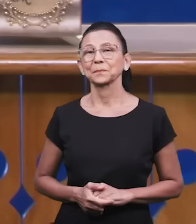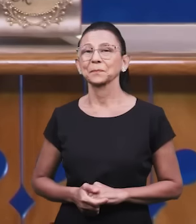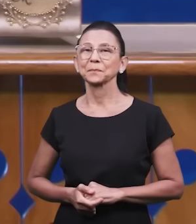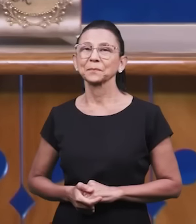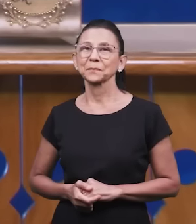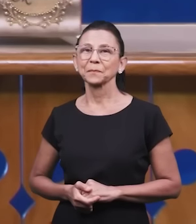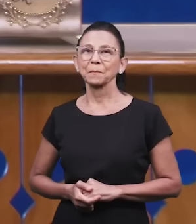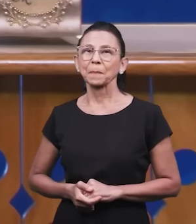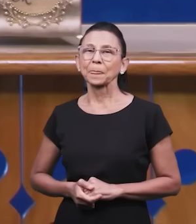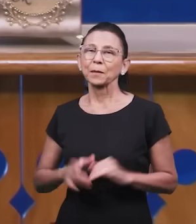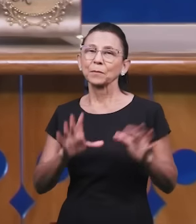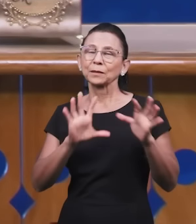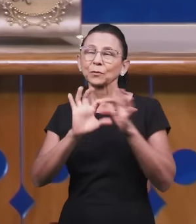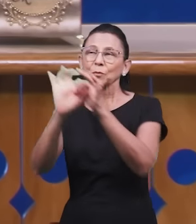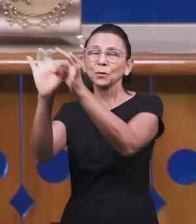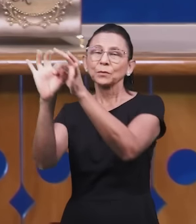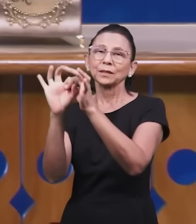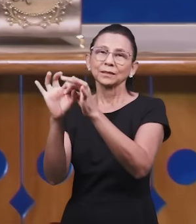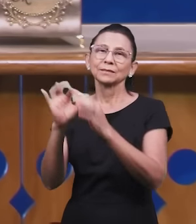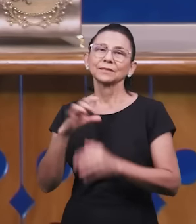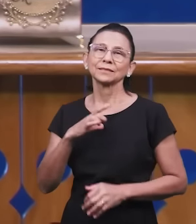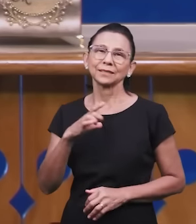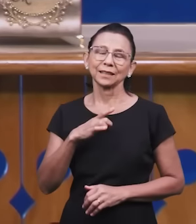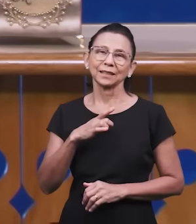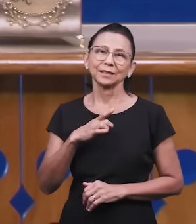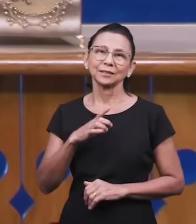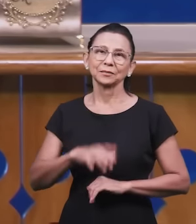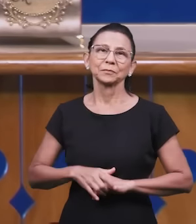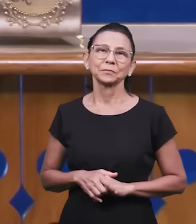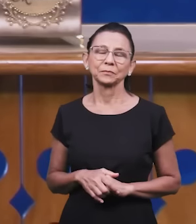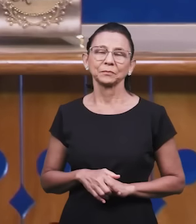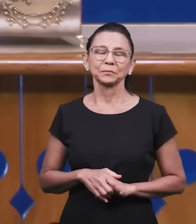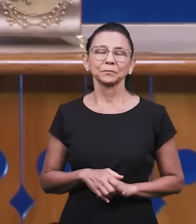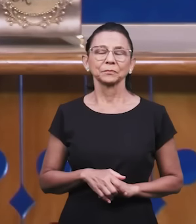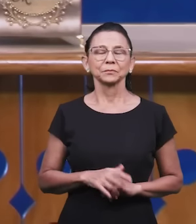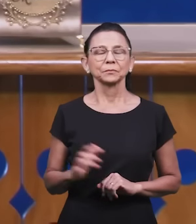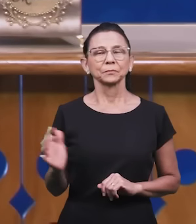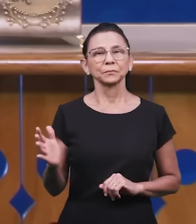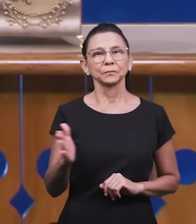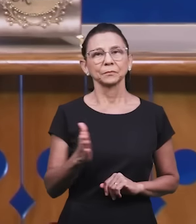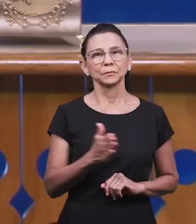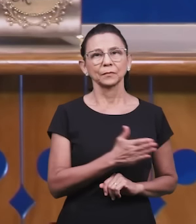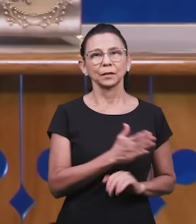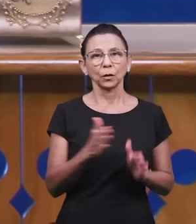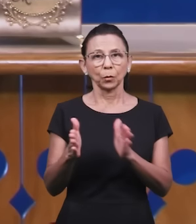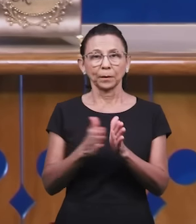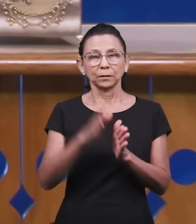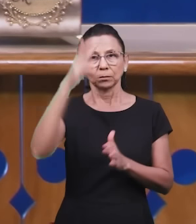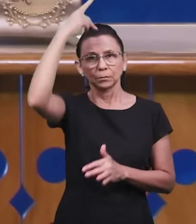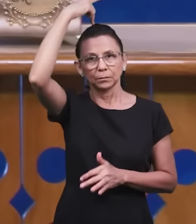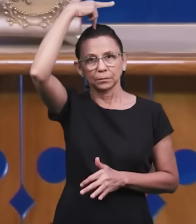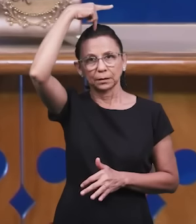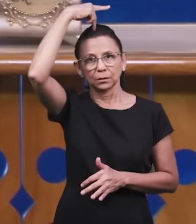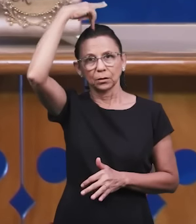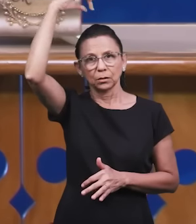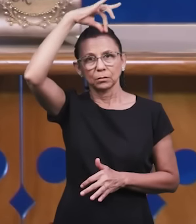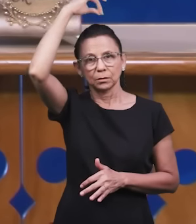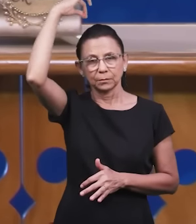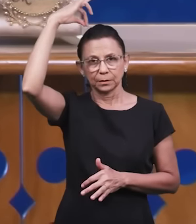visites. E o Filho do Homem, para que eu visites. Depois do Pentecostes, o Espírito